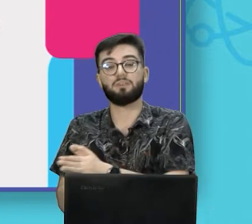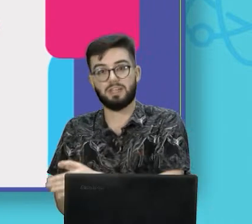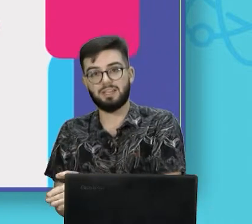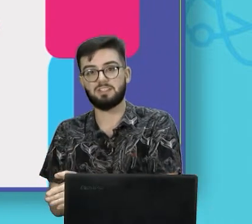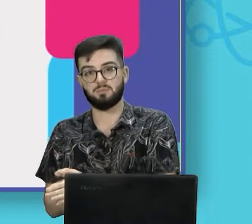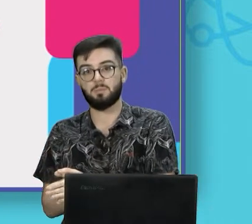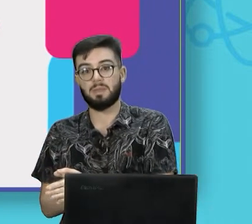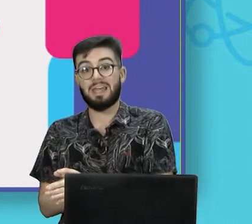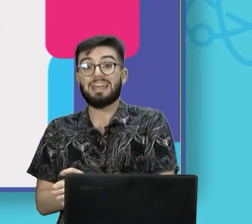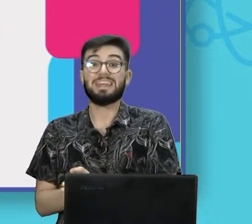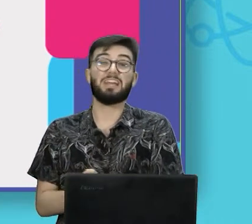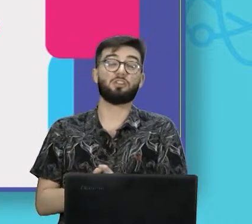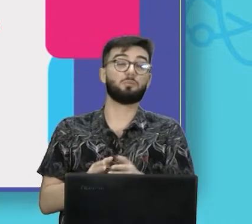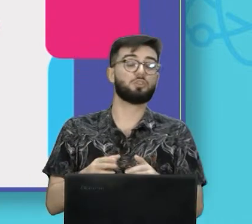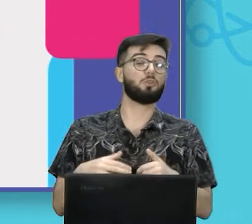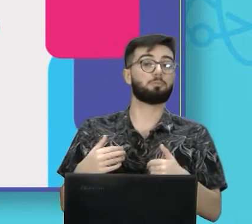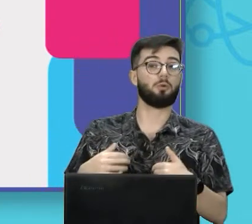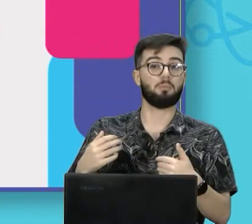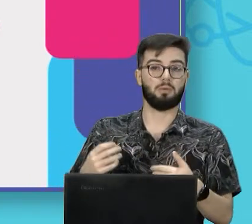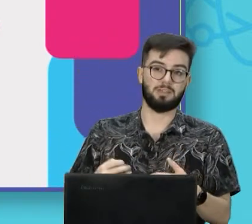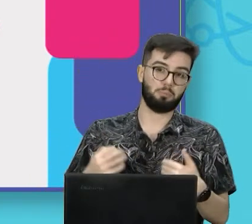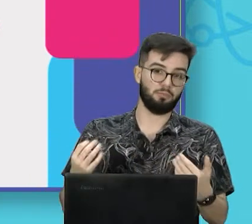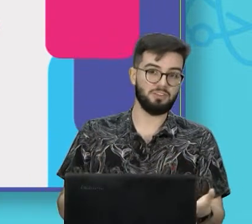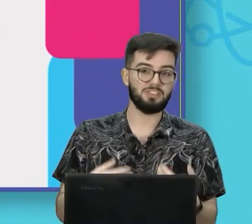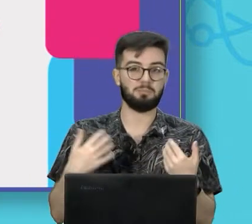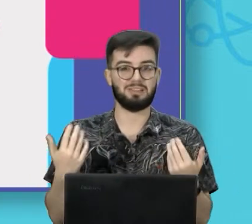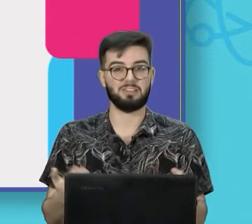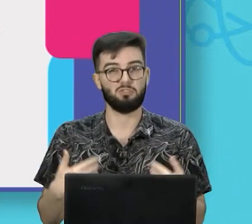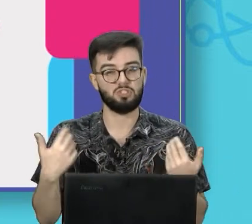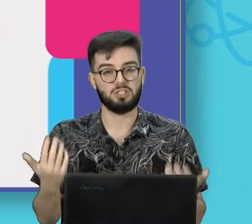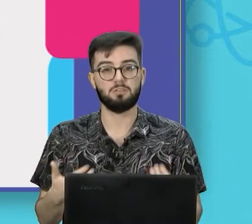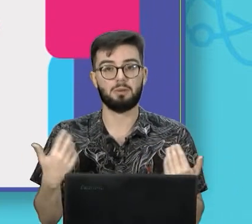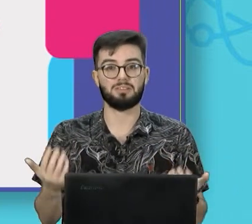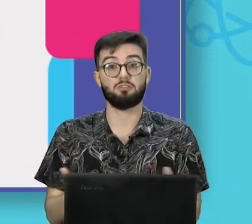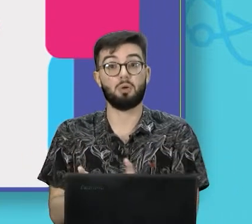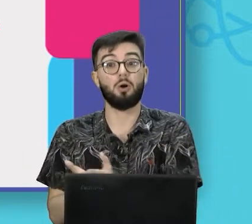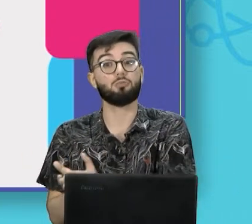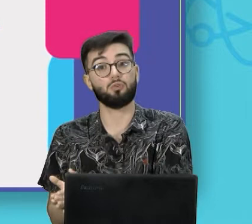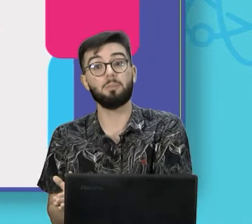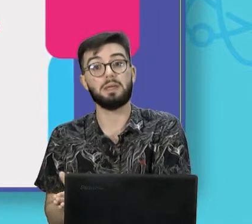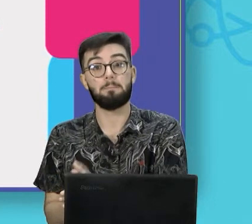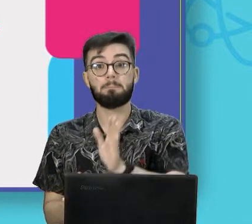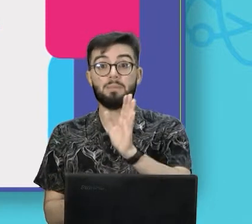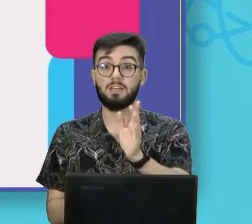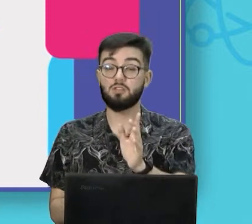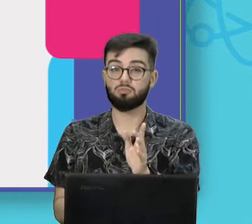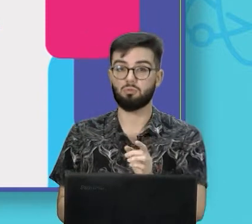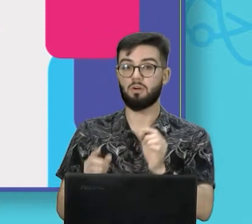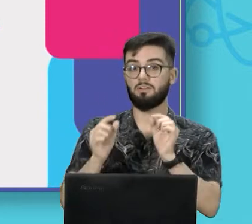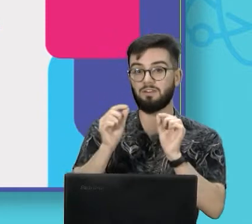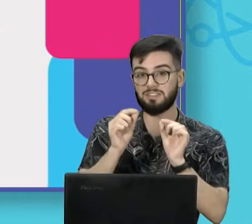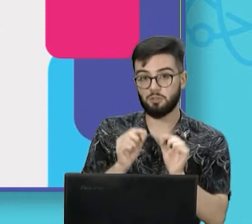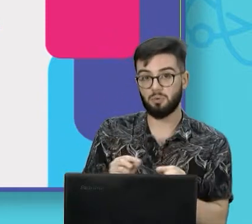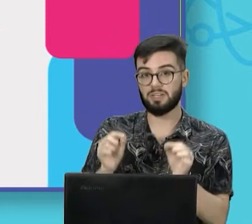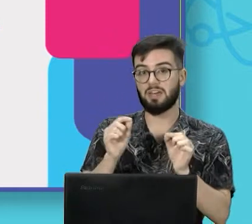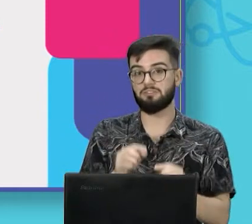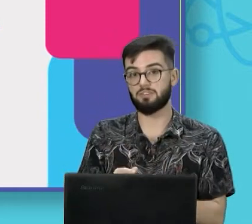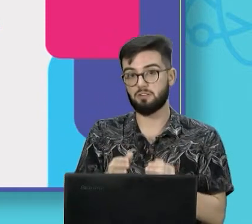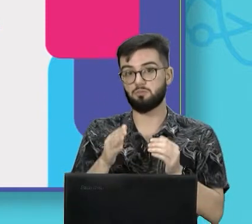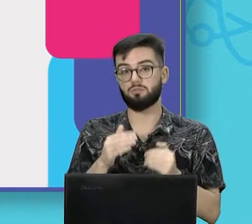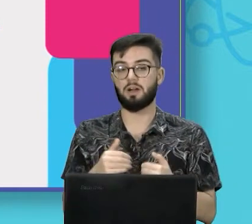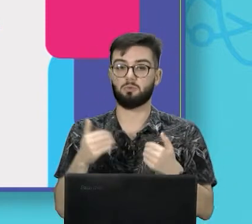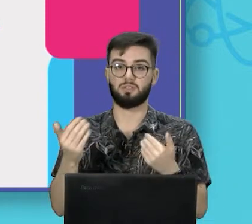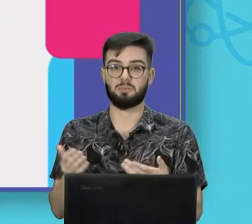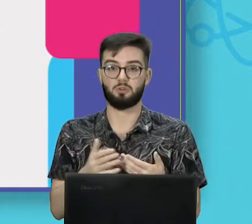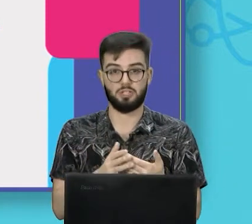pelo federalismo E aí nós vamos temos as províncias brasileiras os estados brasileiros como é a autonomia Isso vai ser um